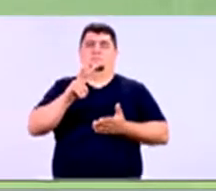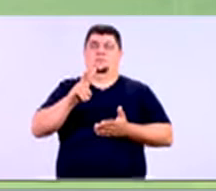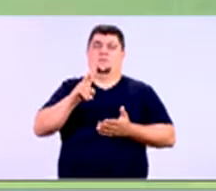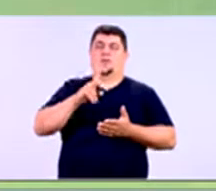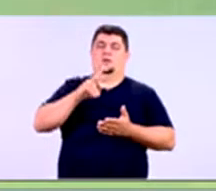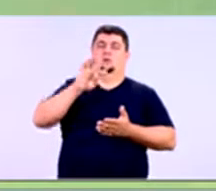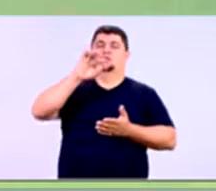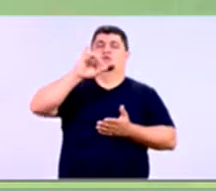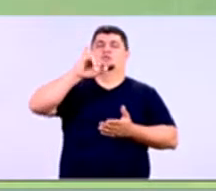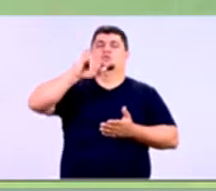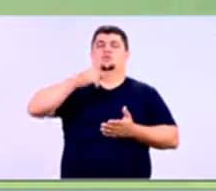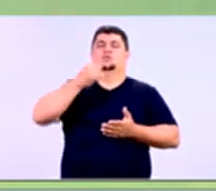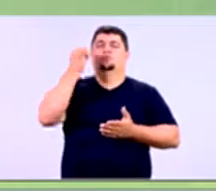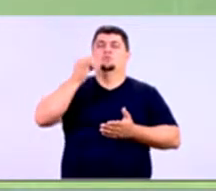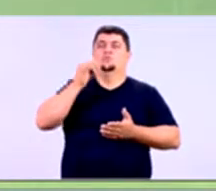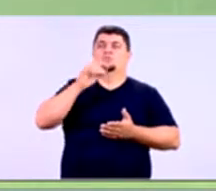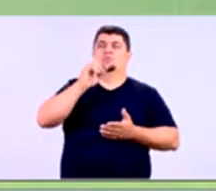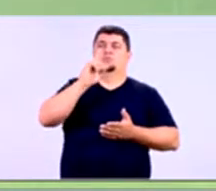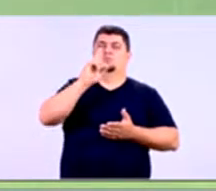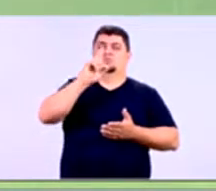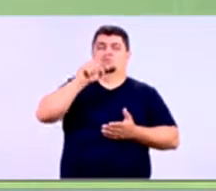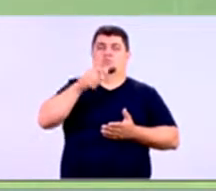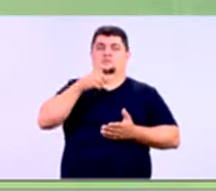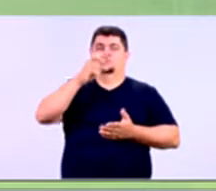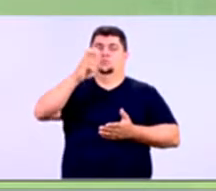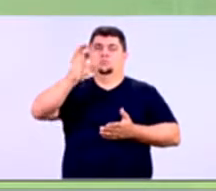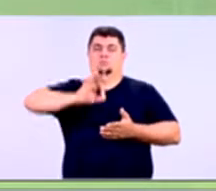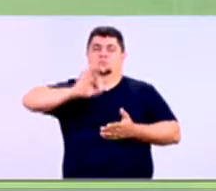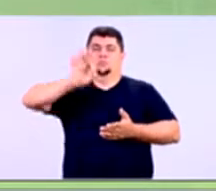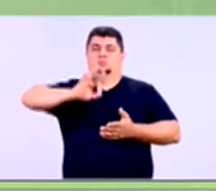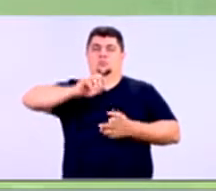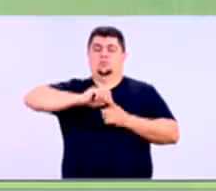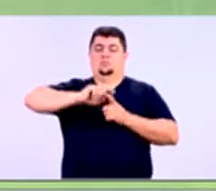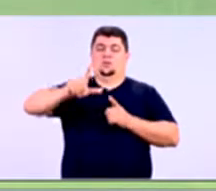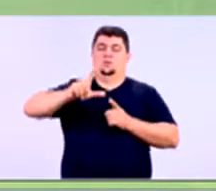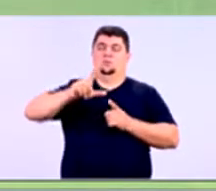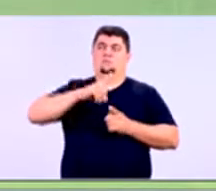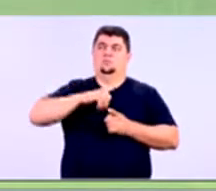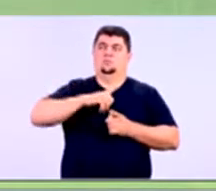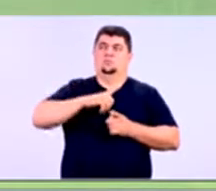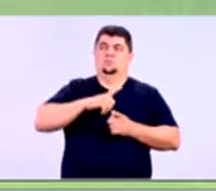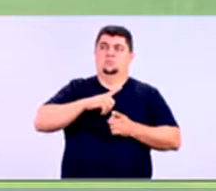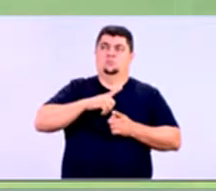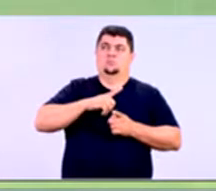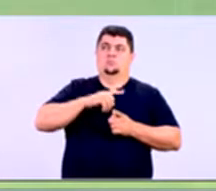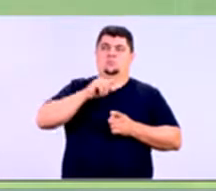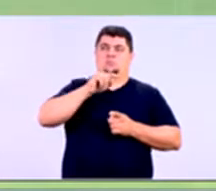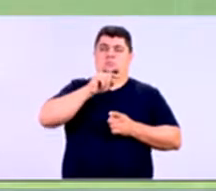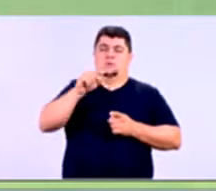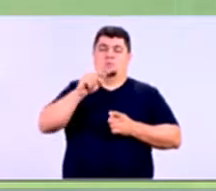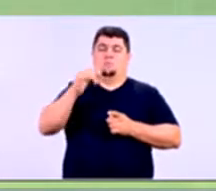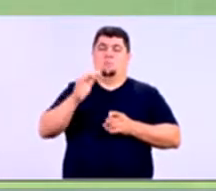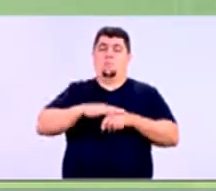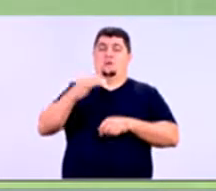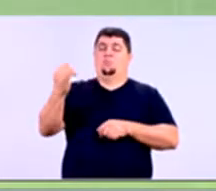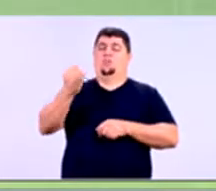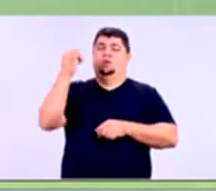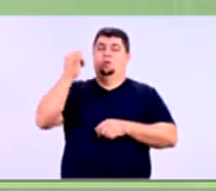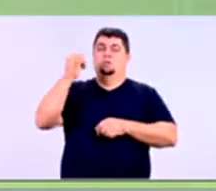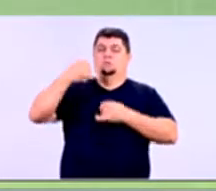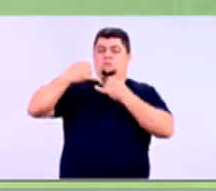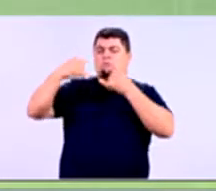taxa de juros de 1,5% ao mês. Então, observe que eu estou sublinhando os pontos chaves do meu